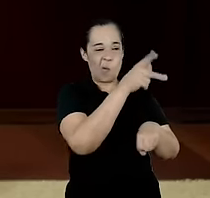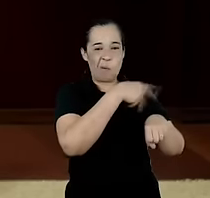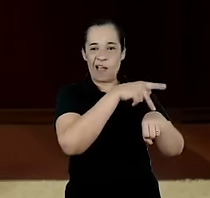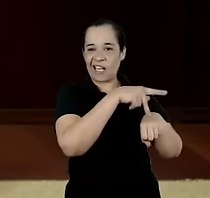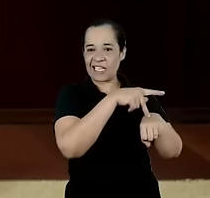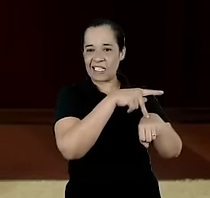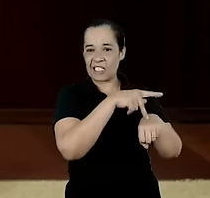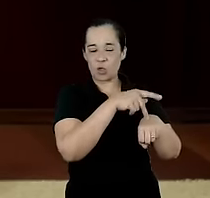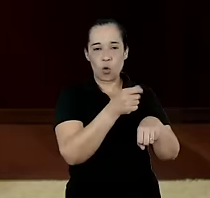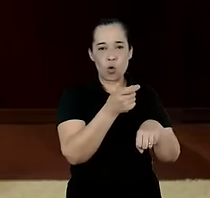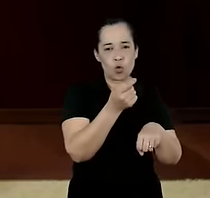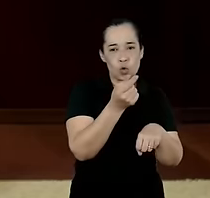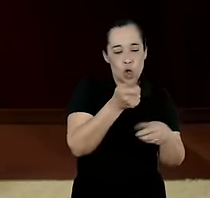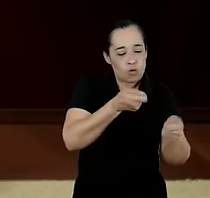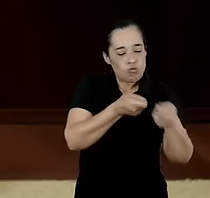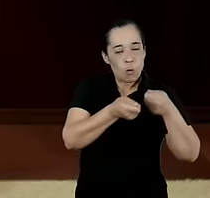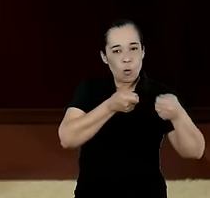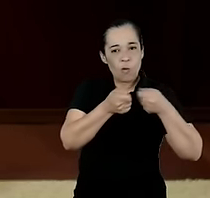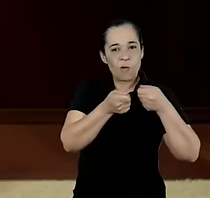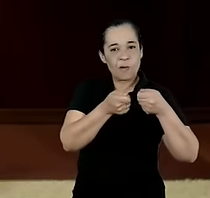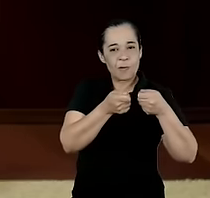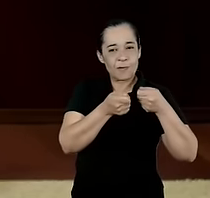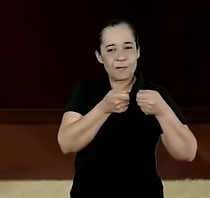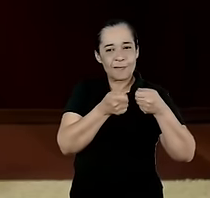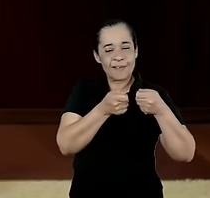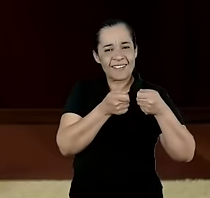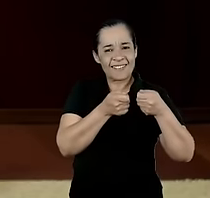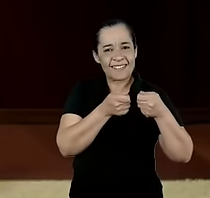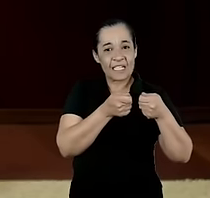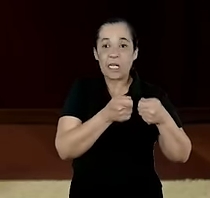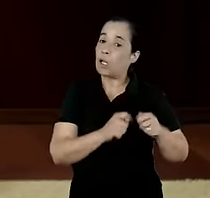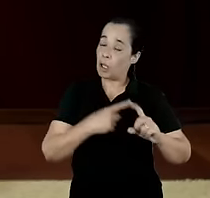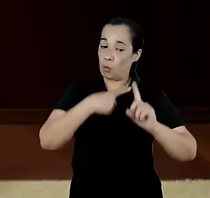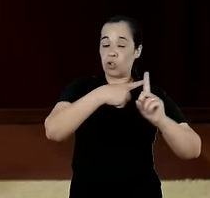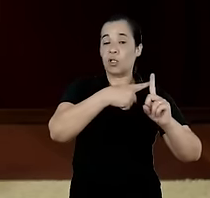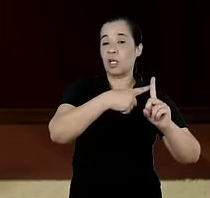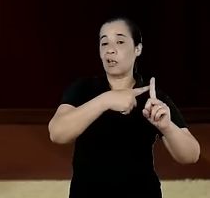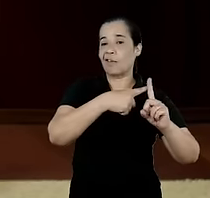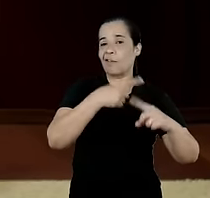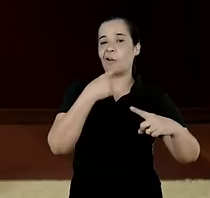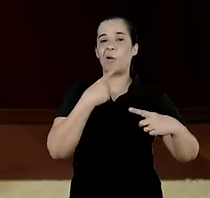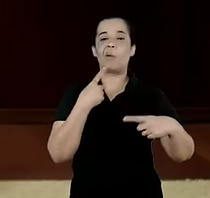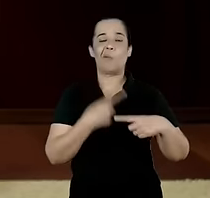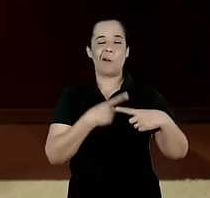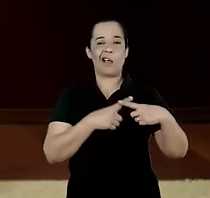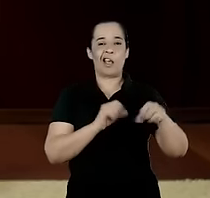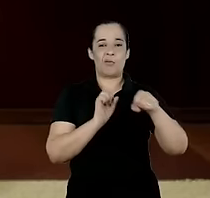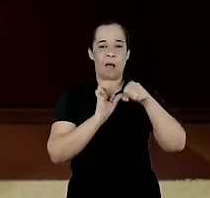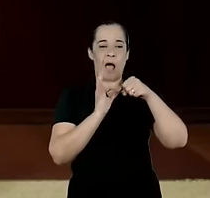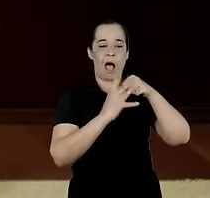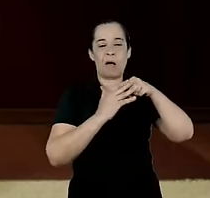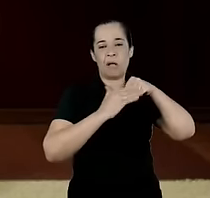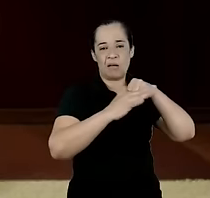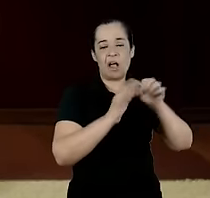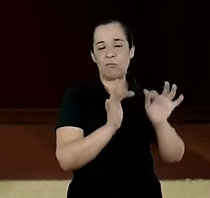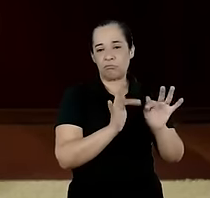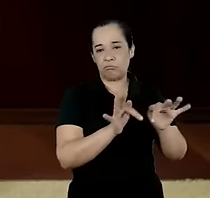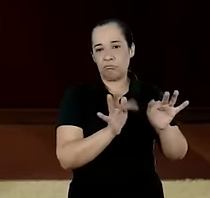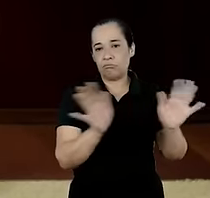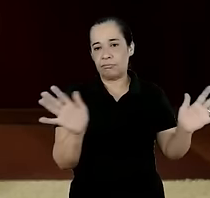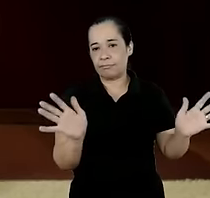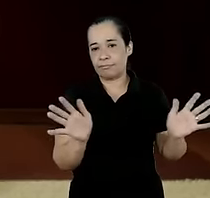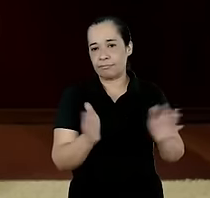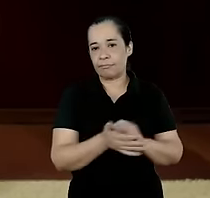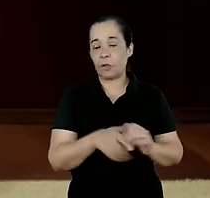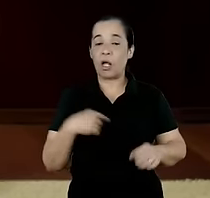ali e e no final das contas isso é positivo para ele hoje depois de passado todo aquele momento mais difícil que a gente acabou sofrendo